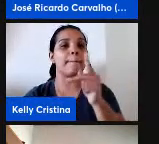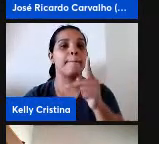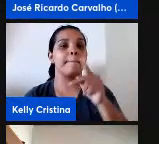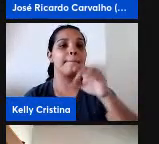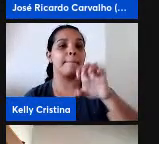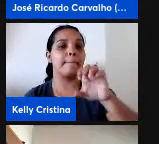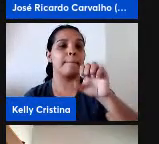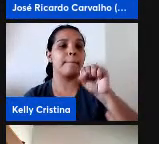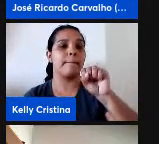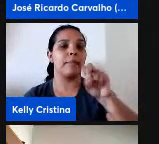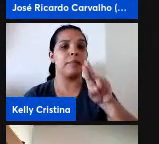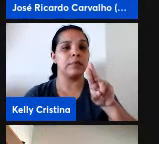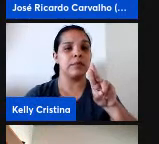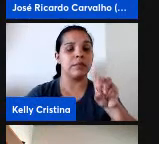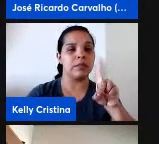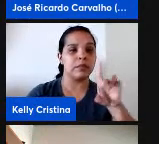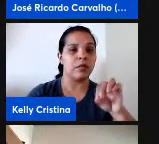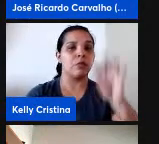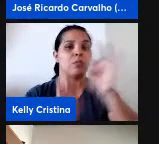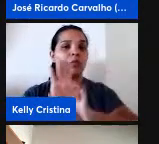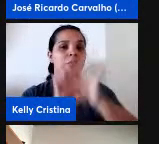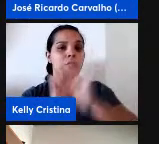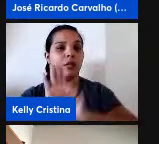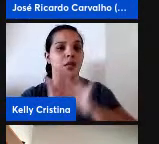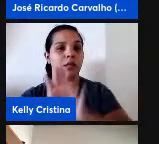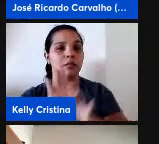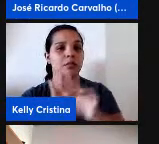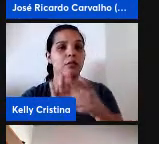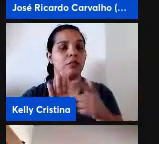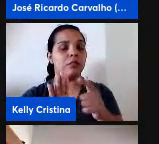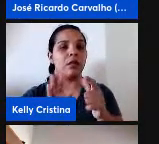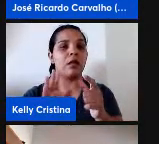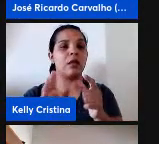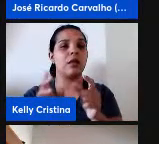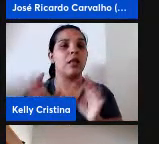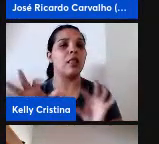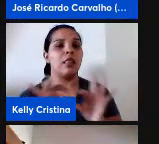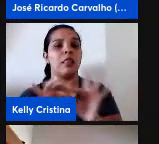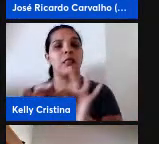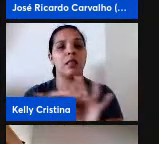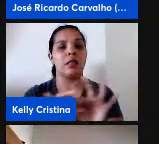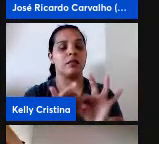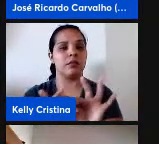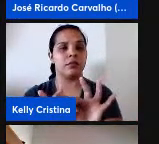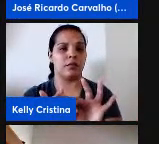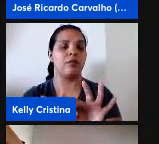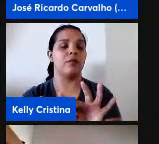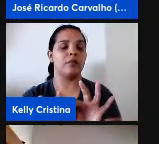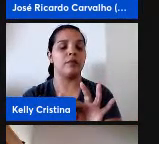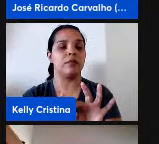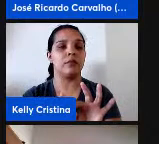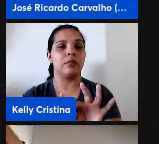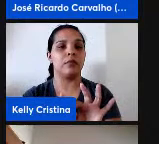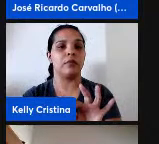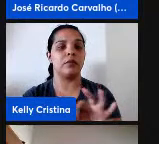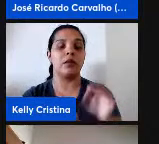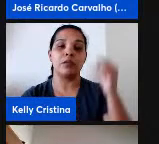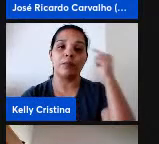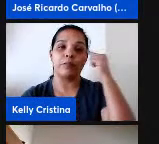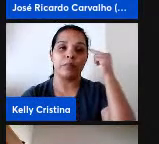tem princípio interativo, não tem nem coesão, né? Os recursos de coesão que a gente pensa,